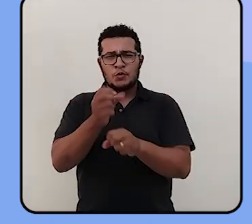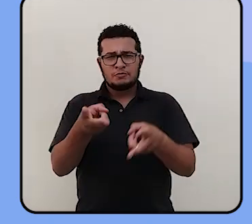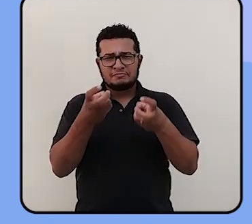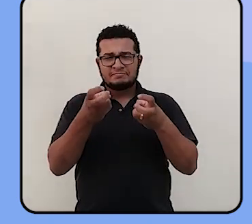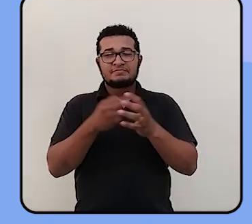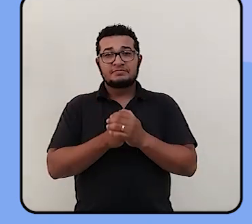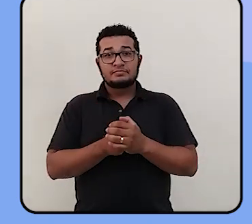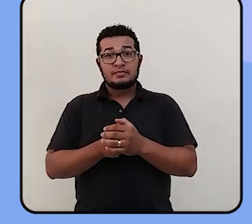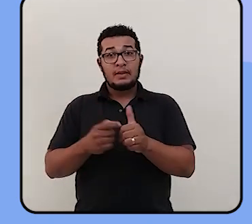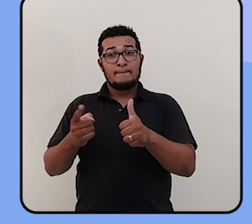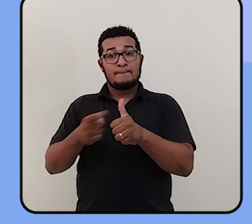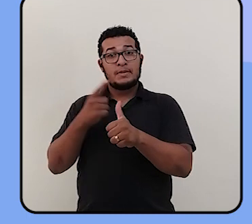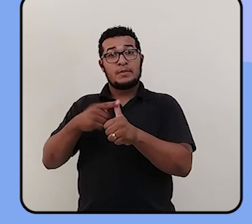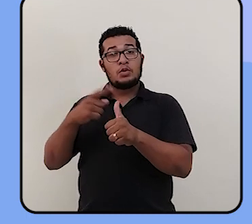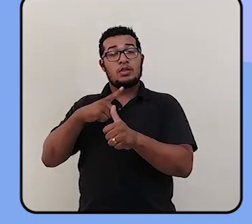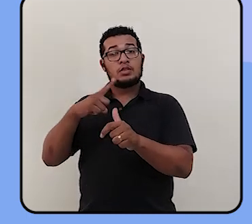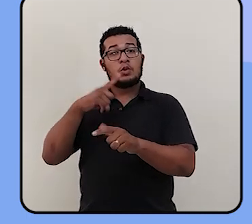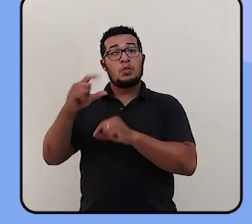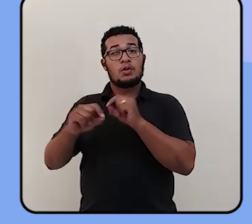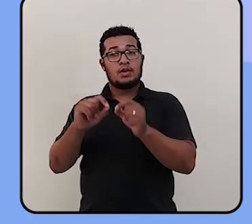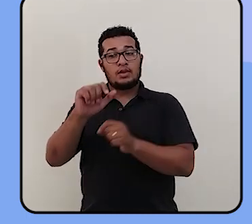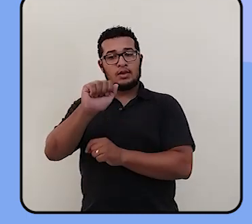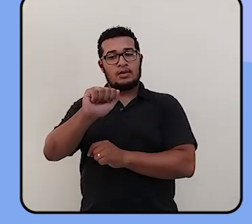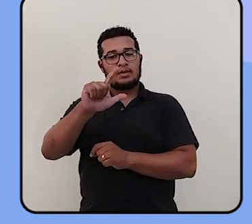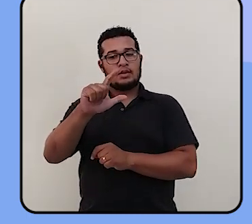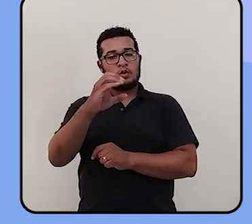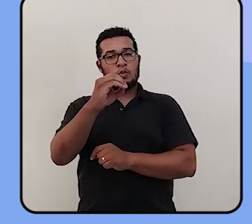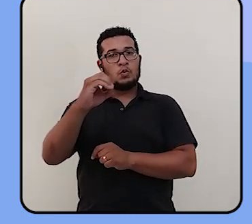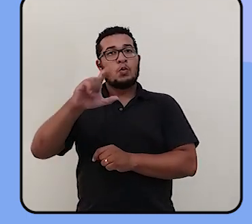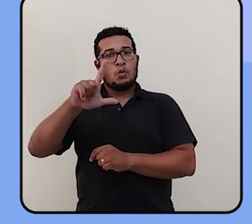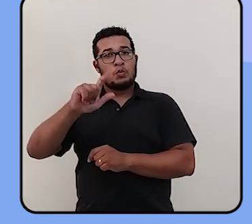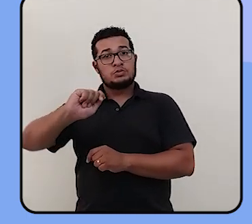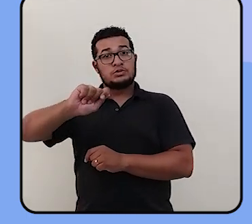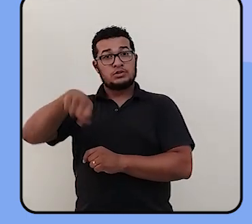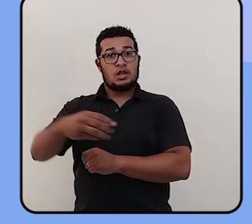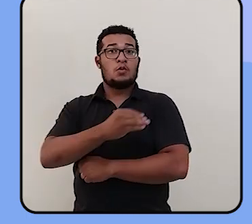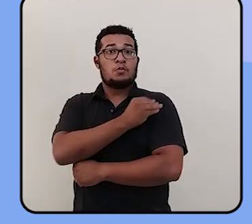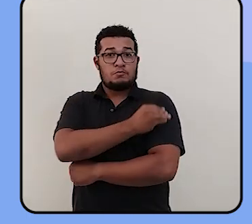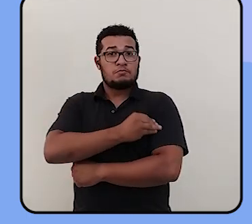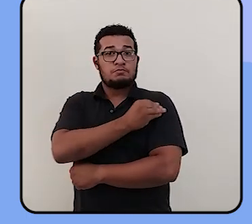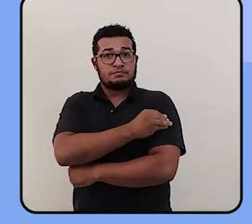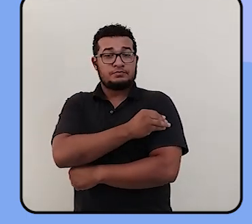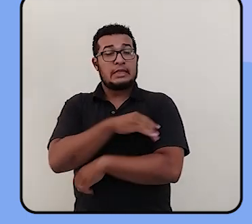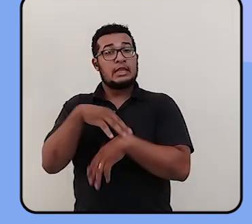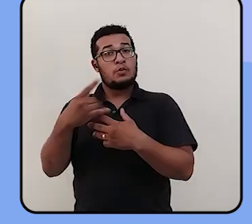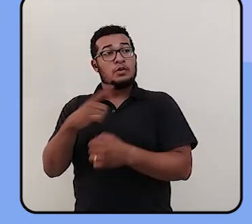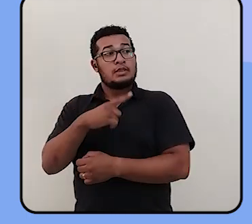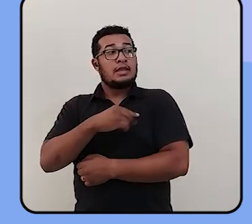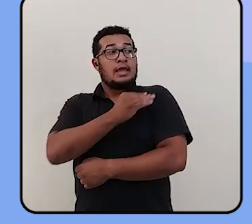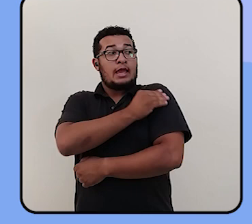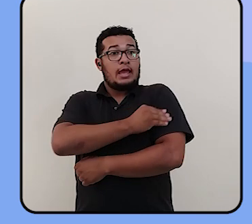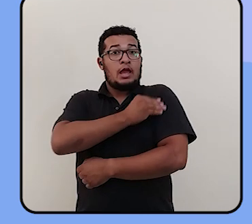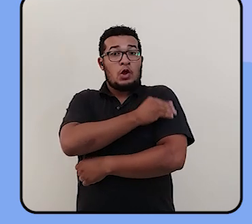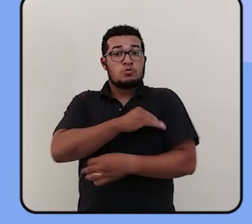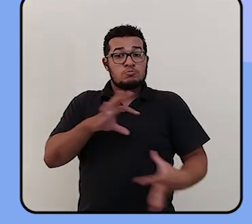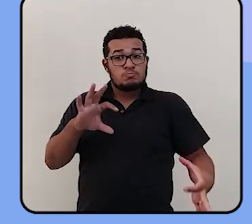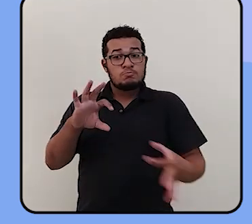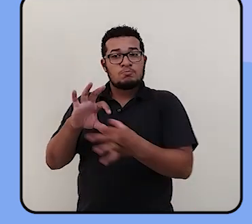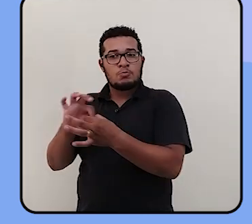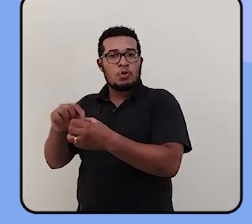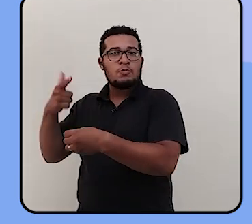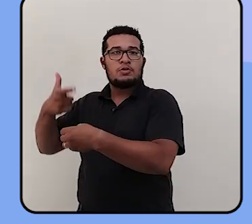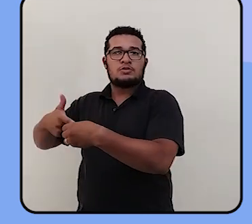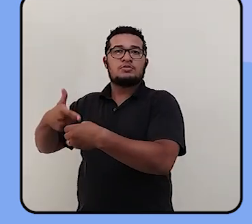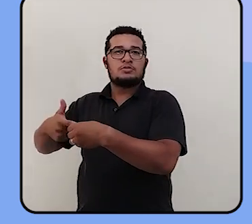um detalhe. Primeiro aparece a palavra álcool. Então, nós temos álcool para a gasolina.